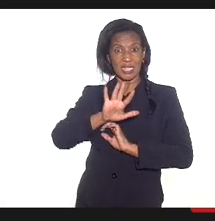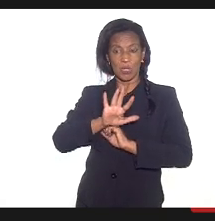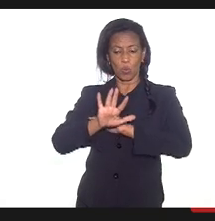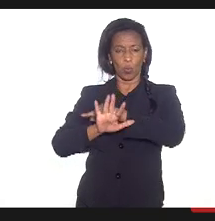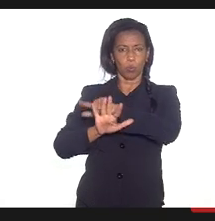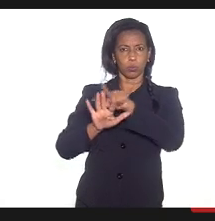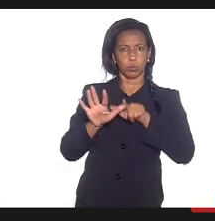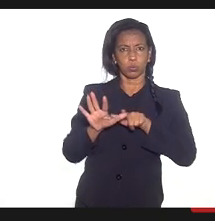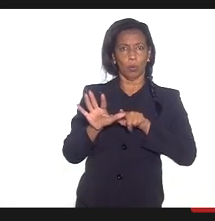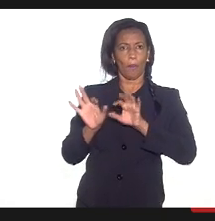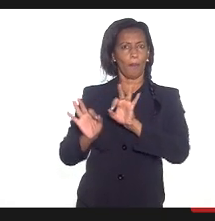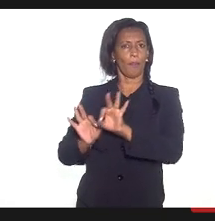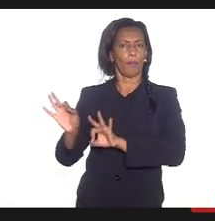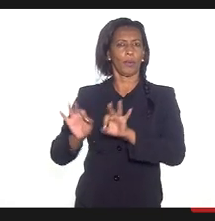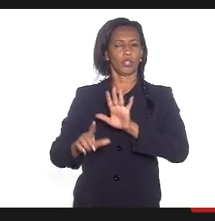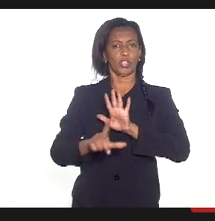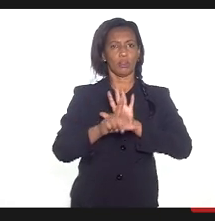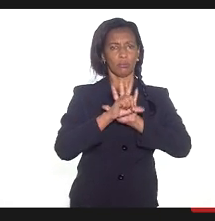Foi sancionada a Lei